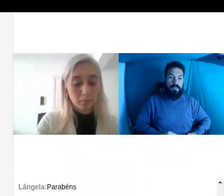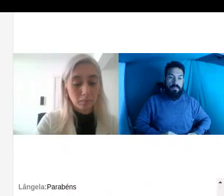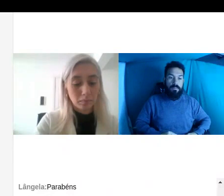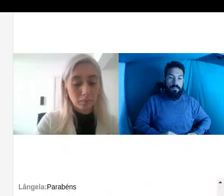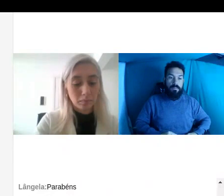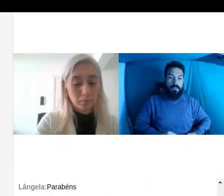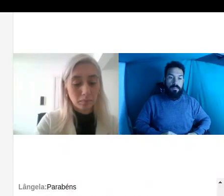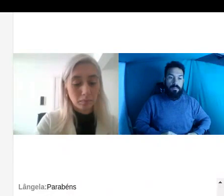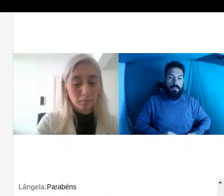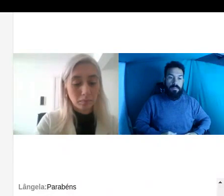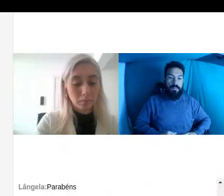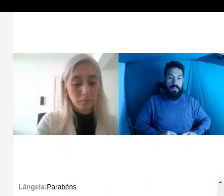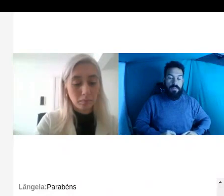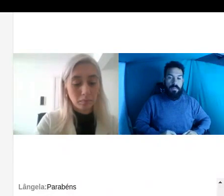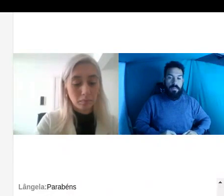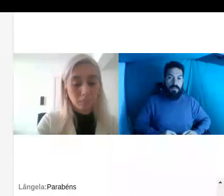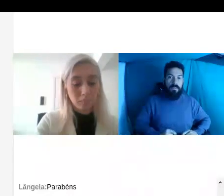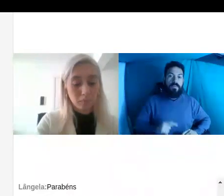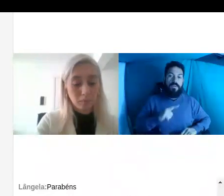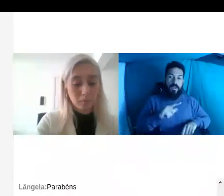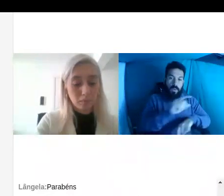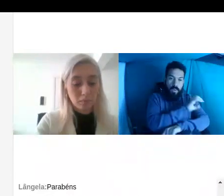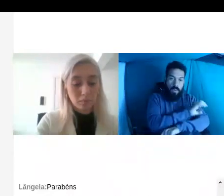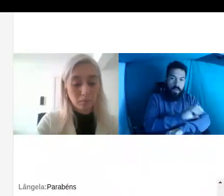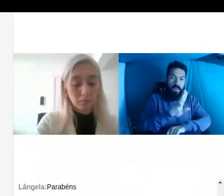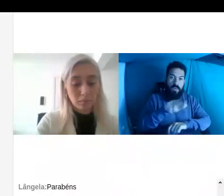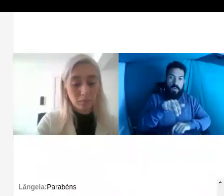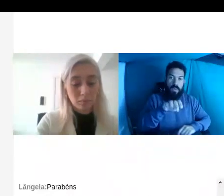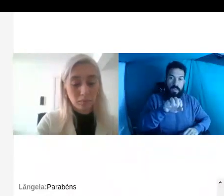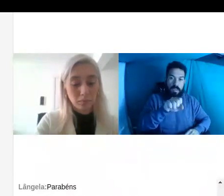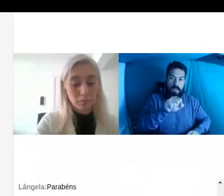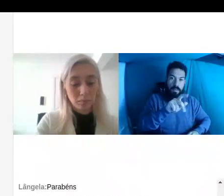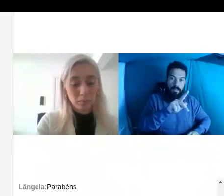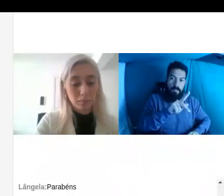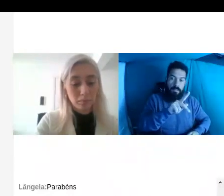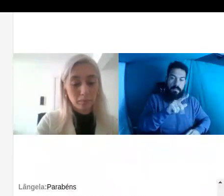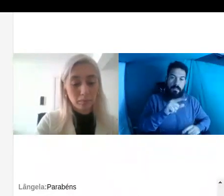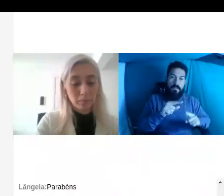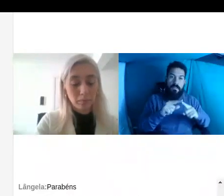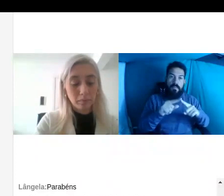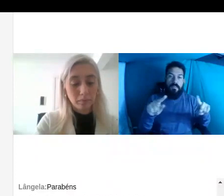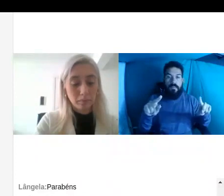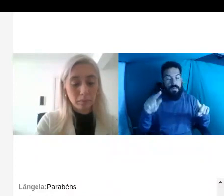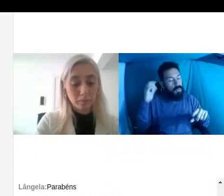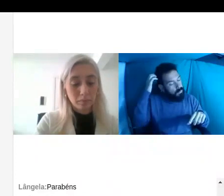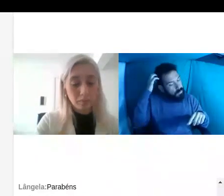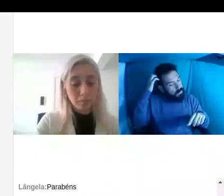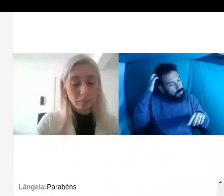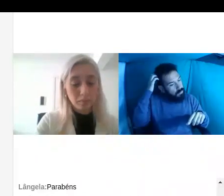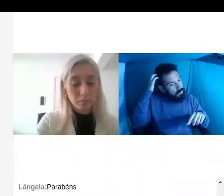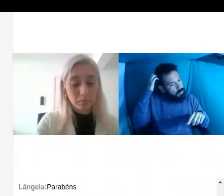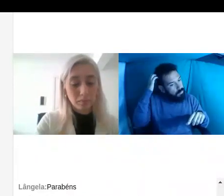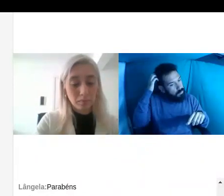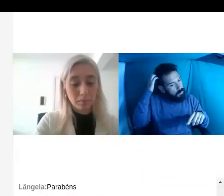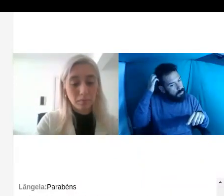Tem os cursos da Unesp, mas de maneira mais. O curso lá de.